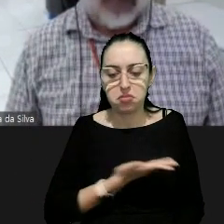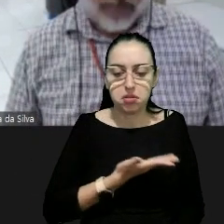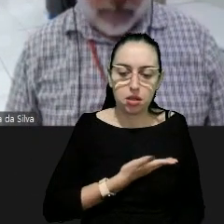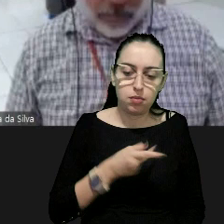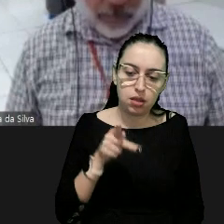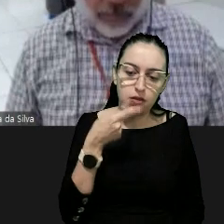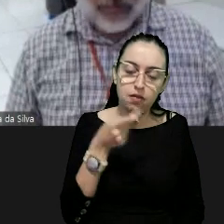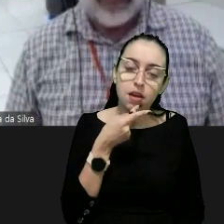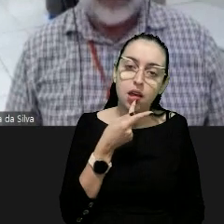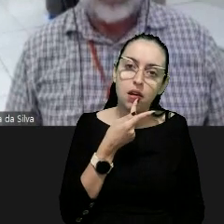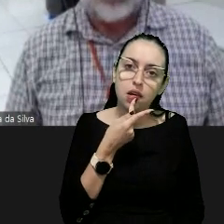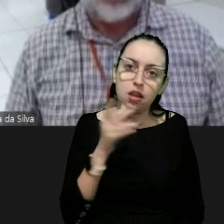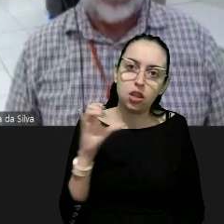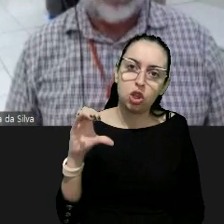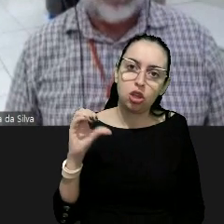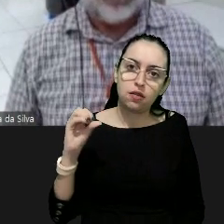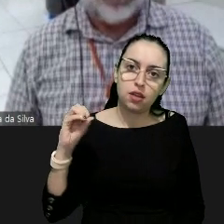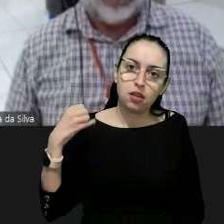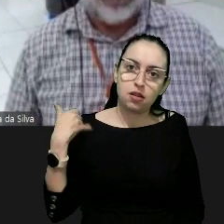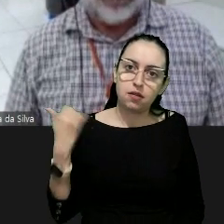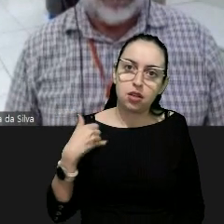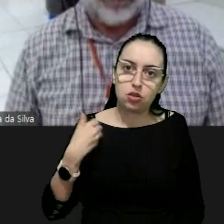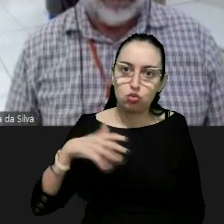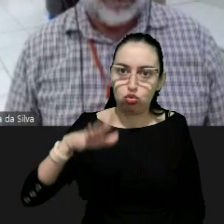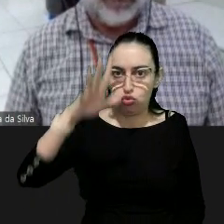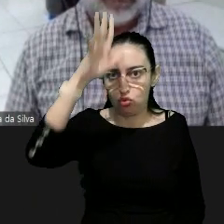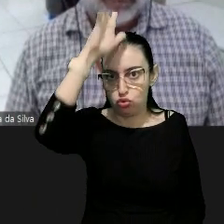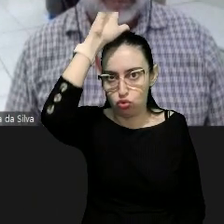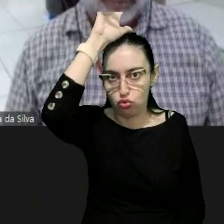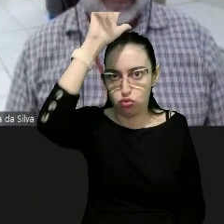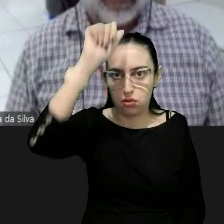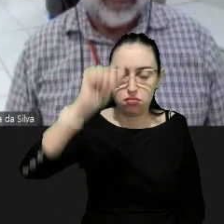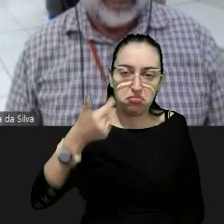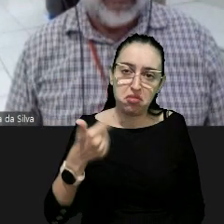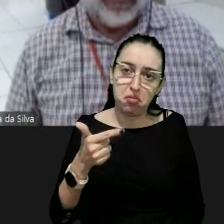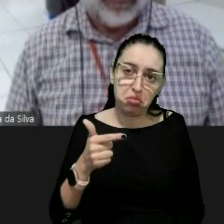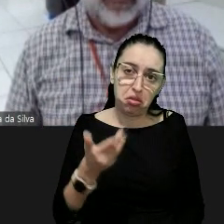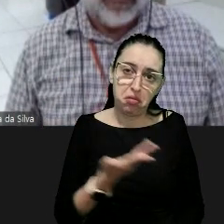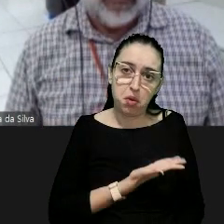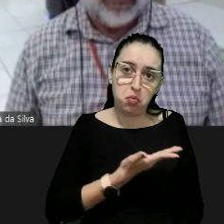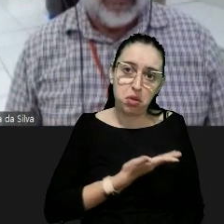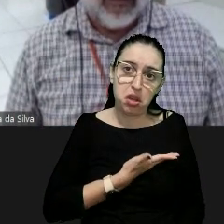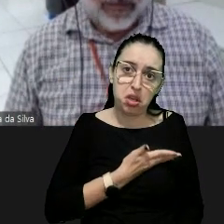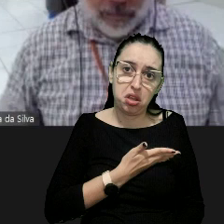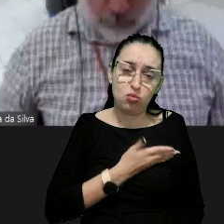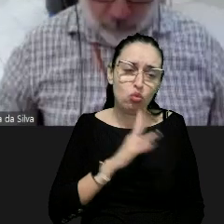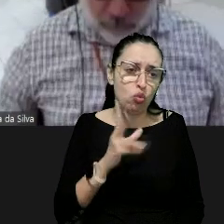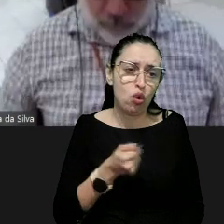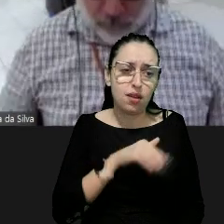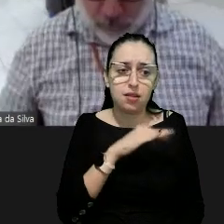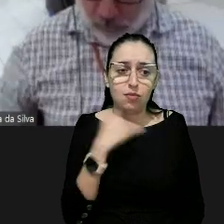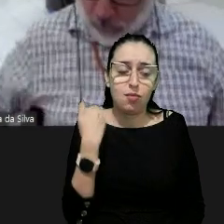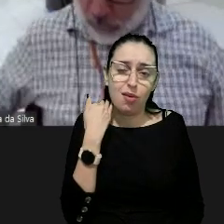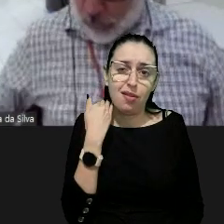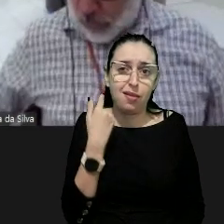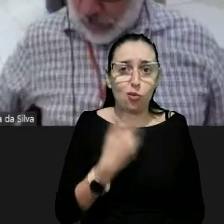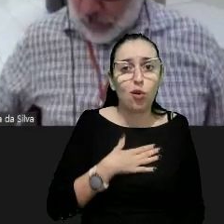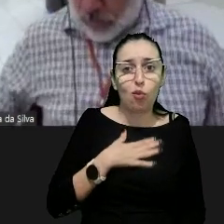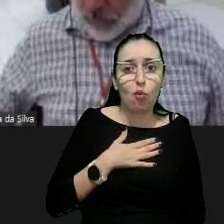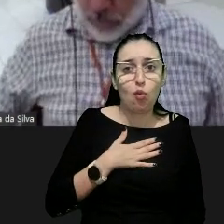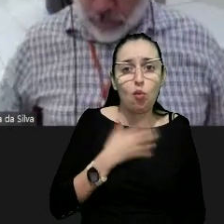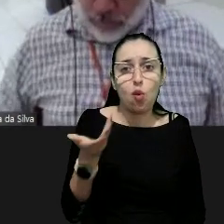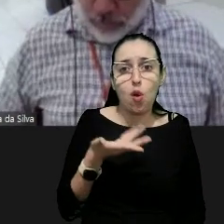Os meus amigos de 98 anos falam: eu sou o último dos moicanos. Eu não tenho mais amigo, todo